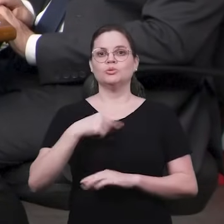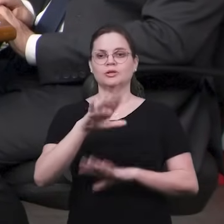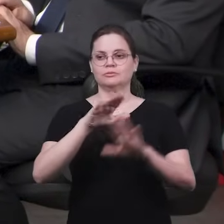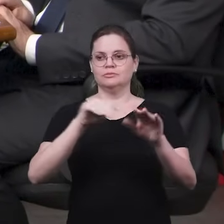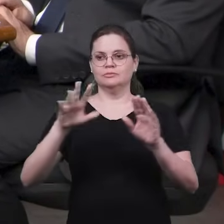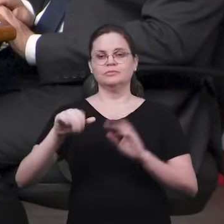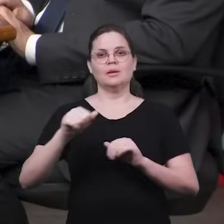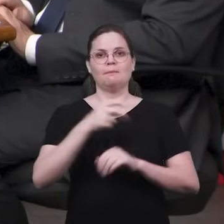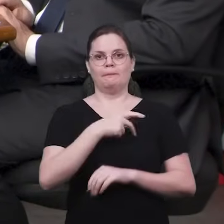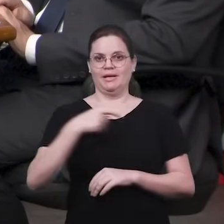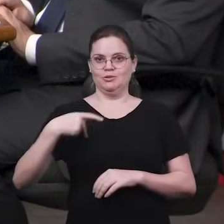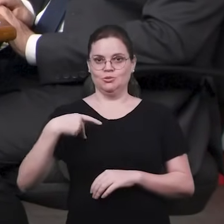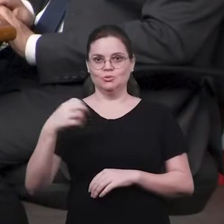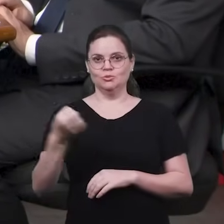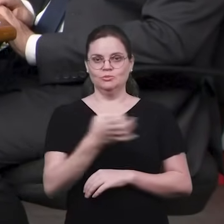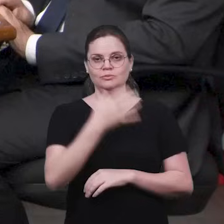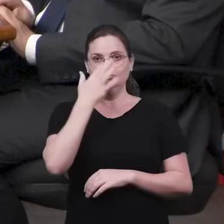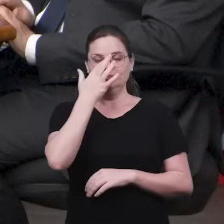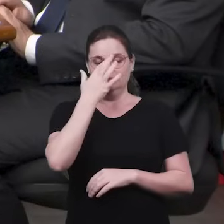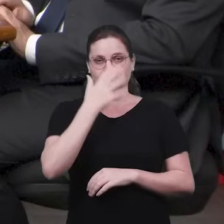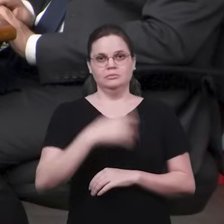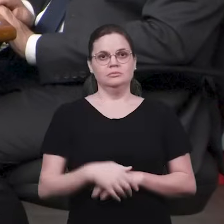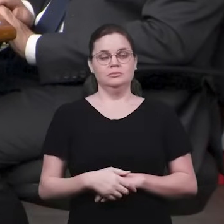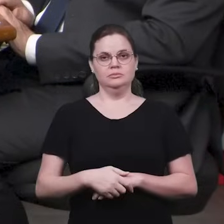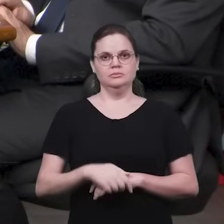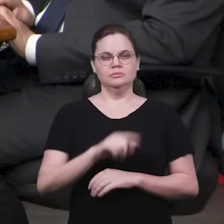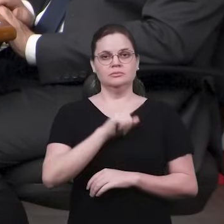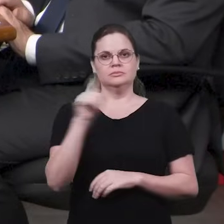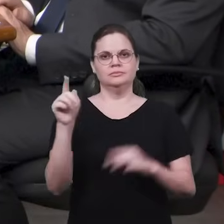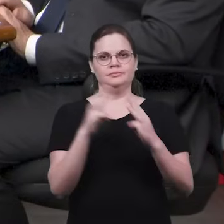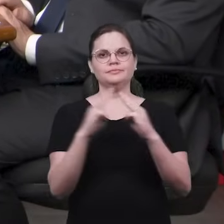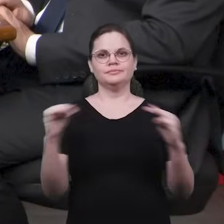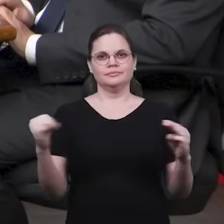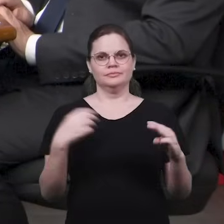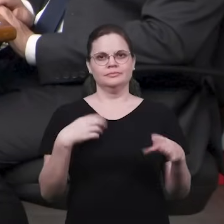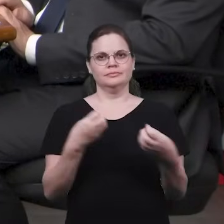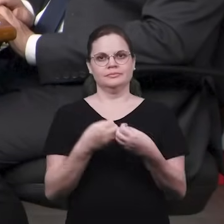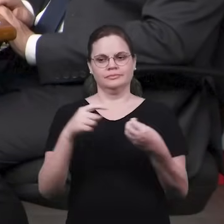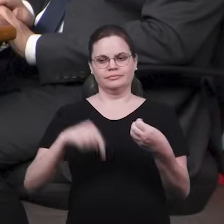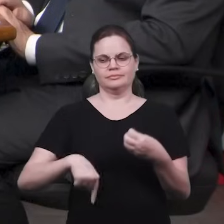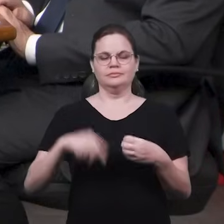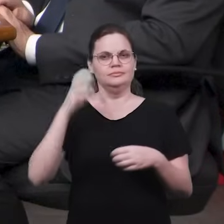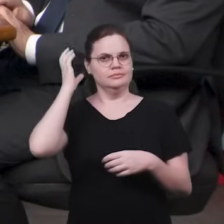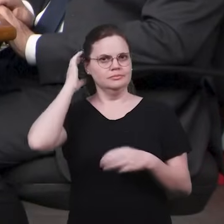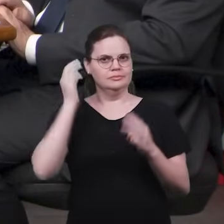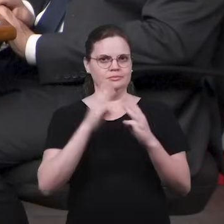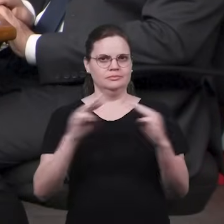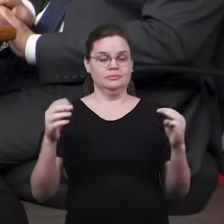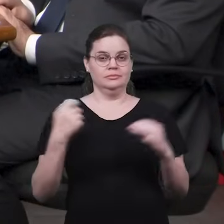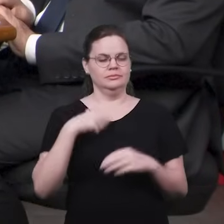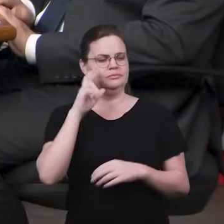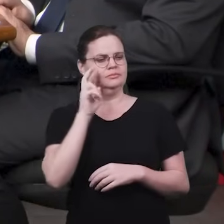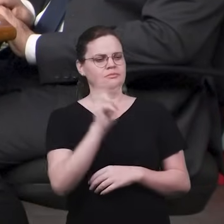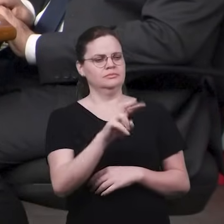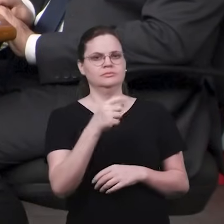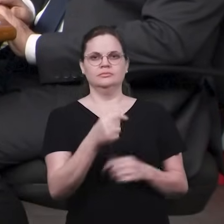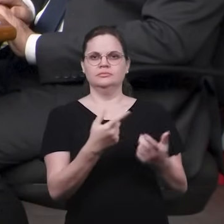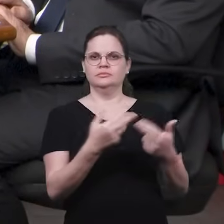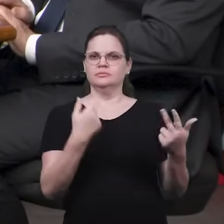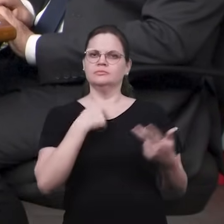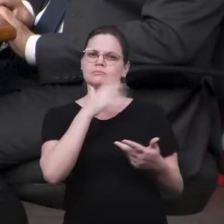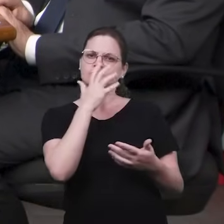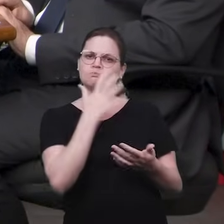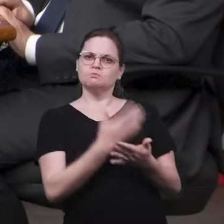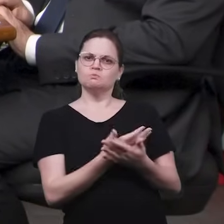naquele culto, no Manaim, aqui de Terra Vermelha, pertinho de nós. E eu pude ver uma cena que me impressionou muito,